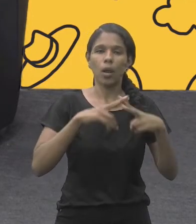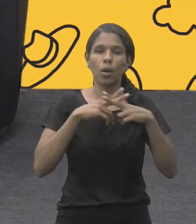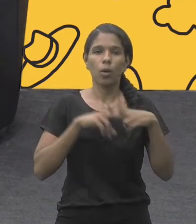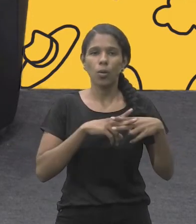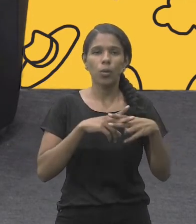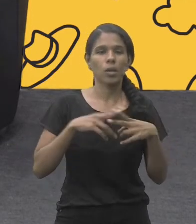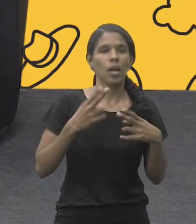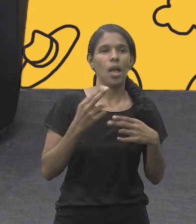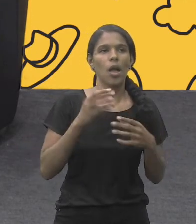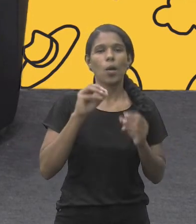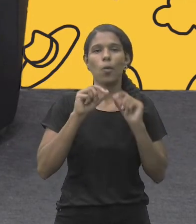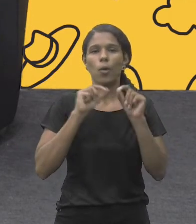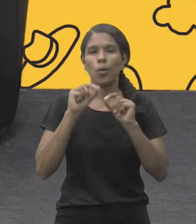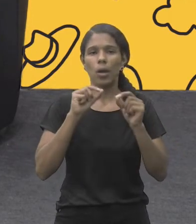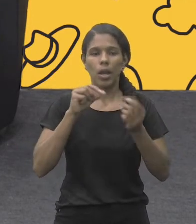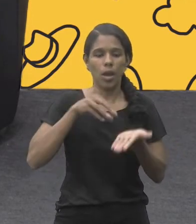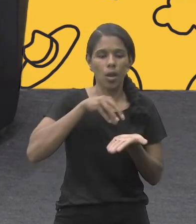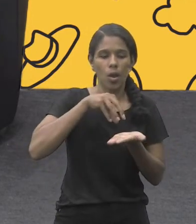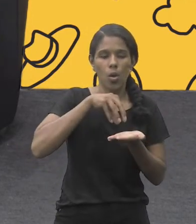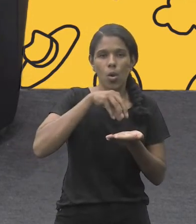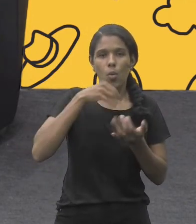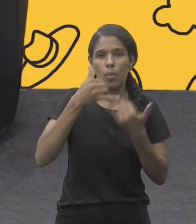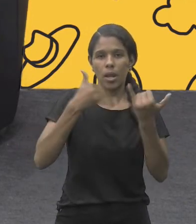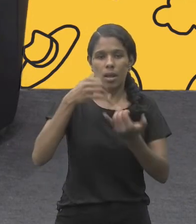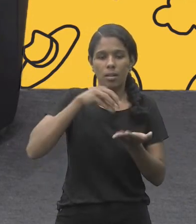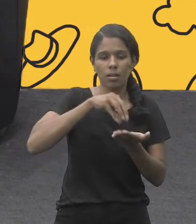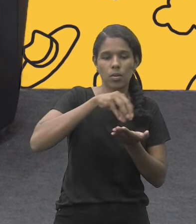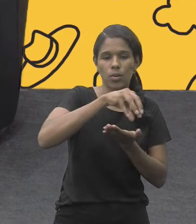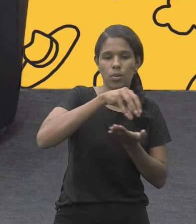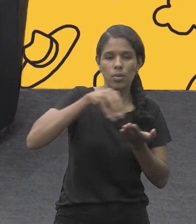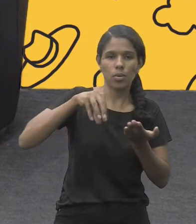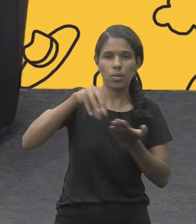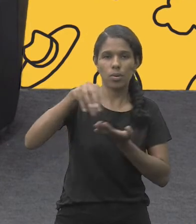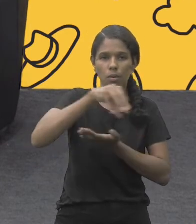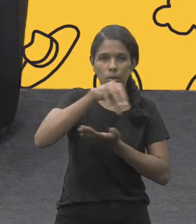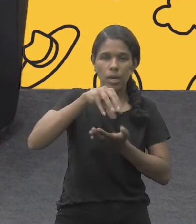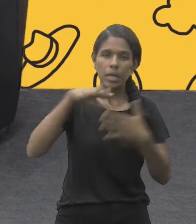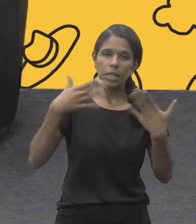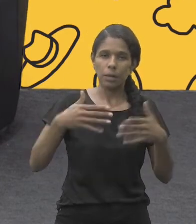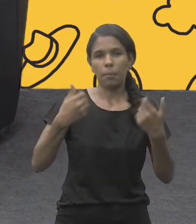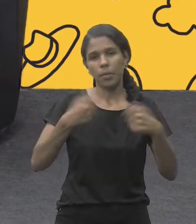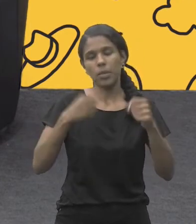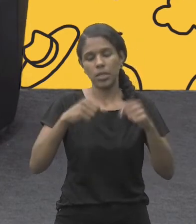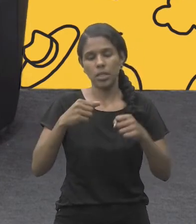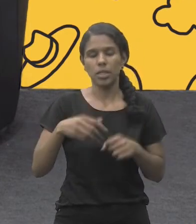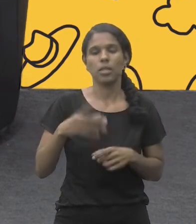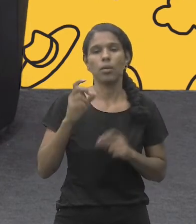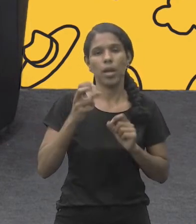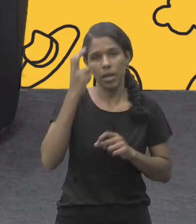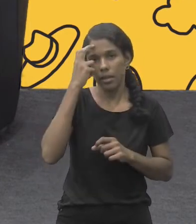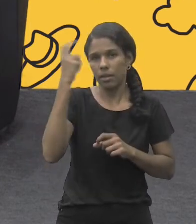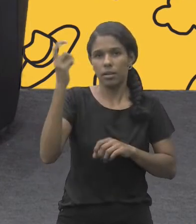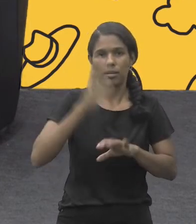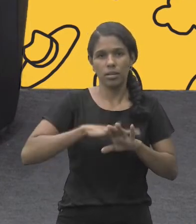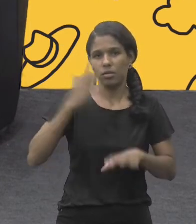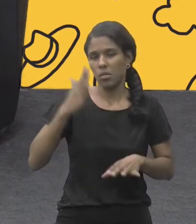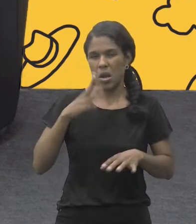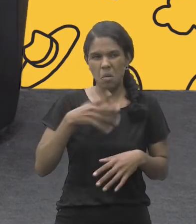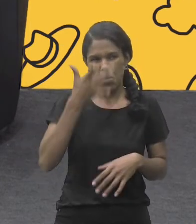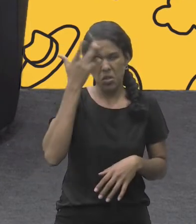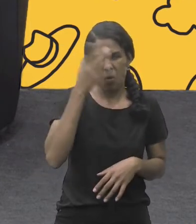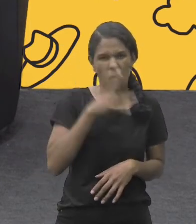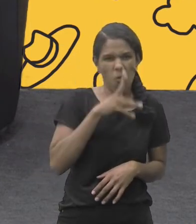a luta, na maioria das vezes, não é o mais pesado, o maior, o mais forte, o mais inteligente. Já que você falou de